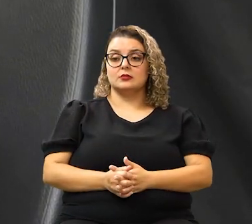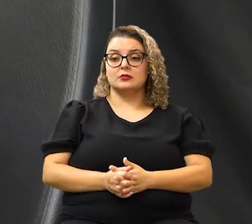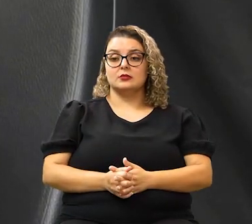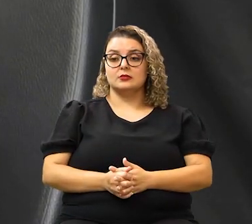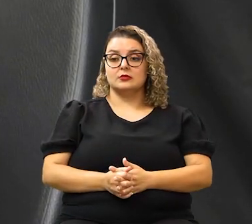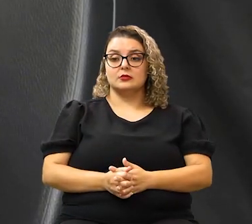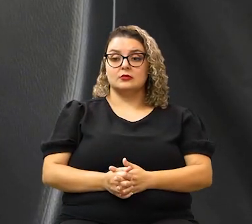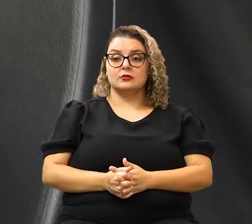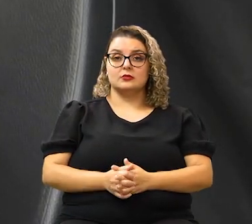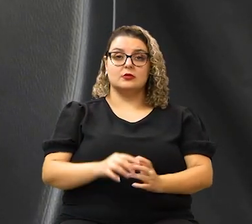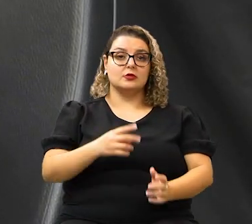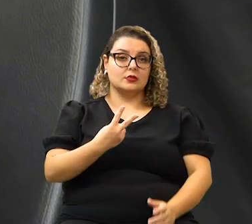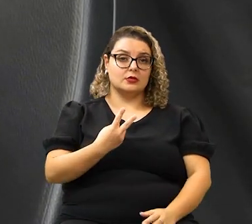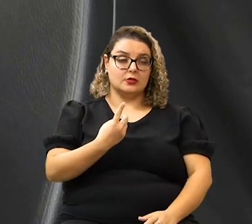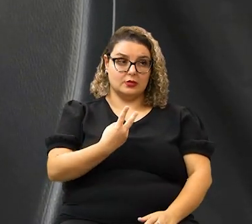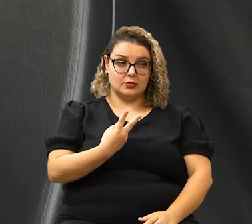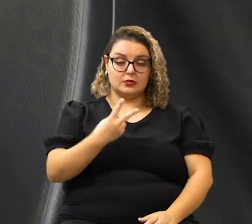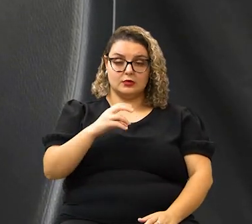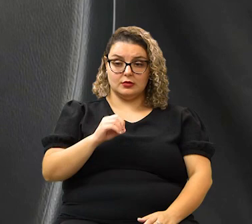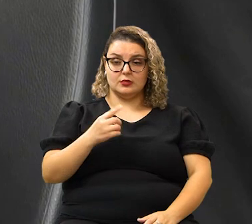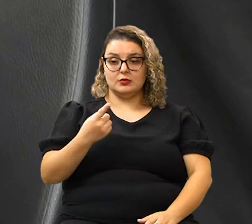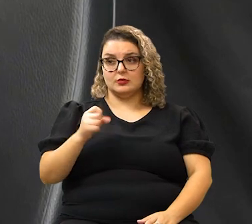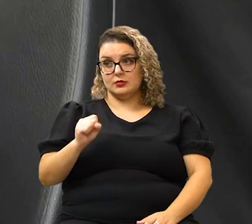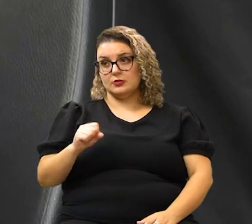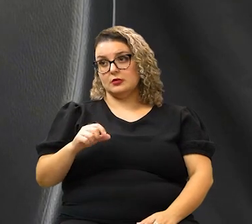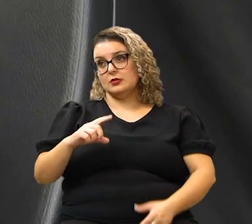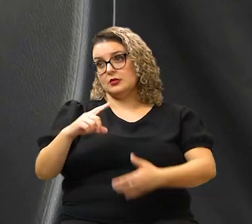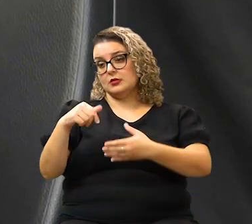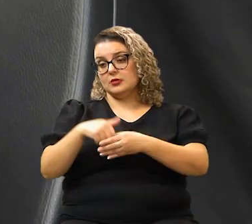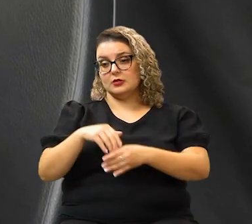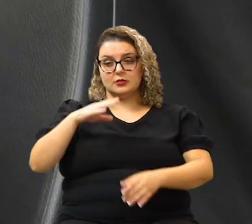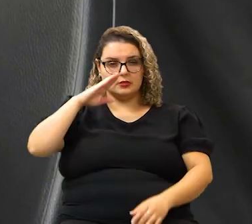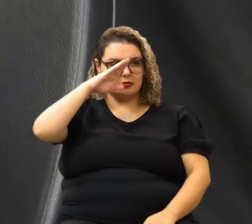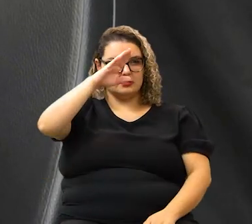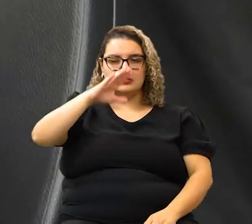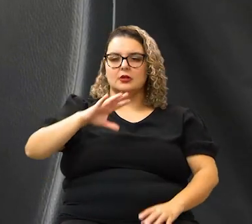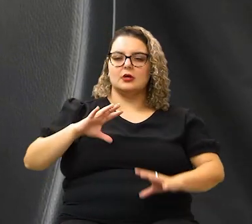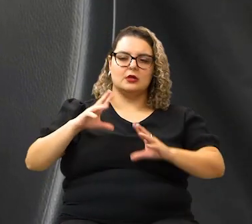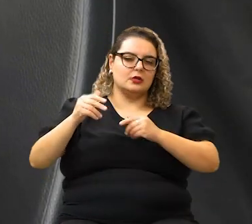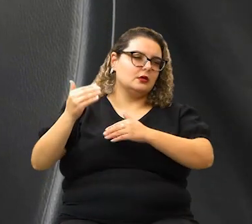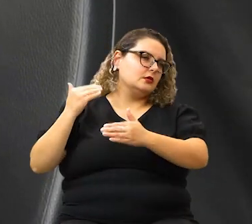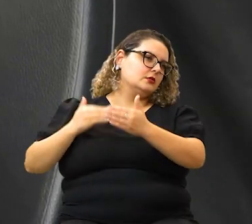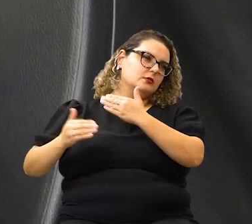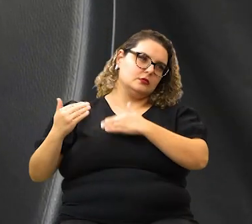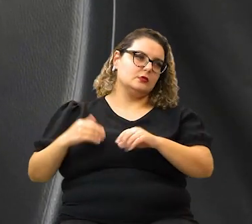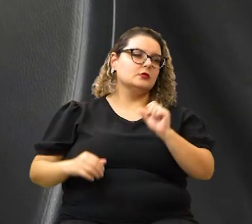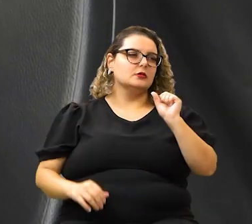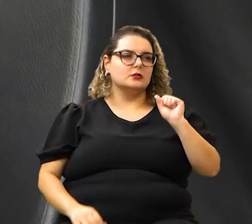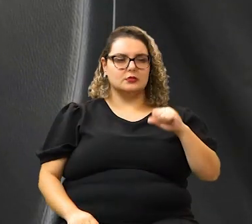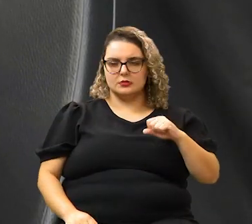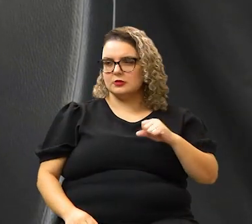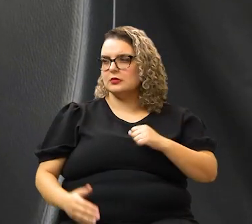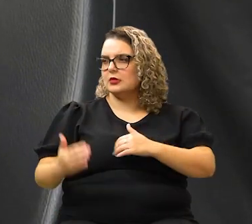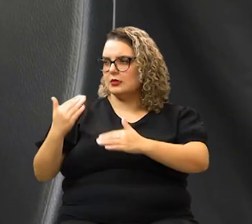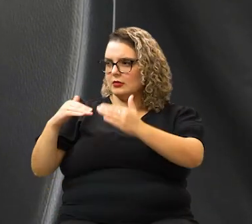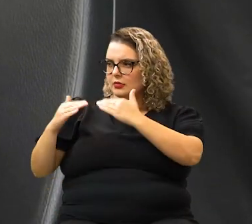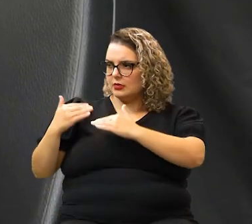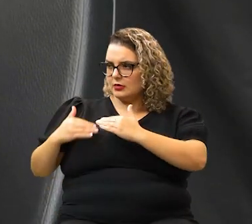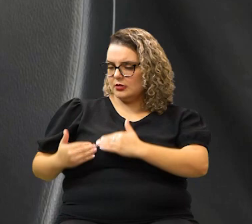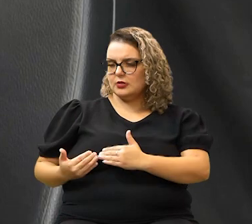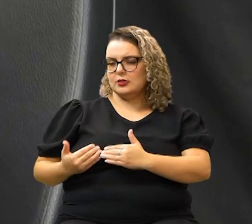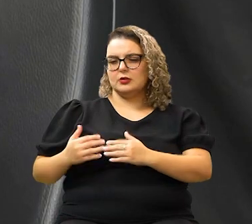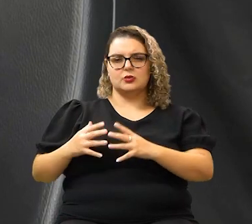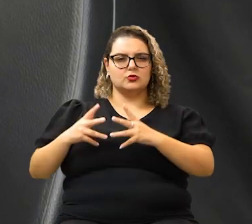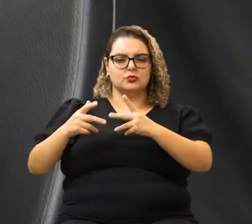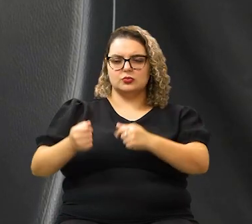né? Sim. E aí tudo retrocede. Retrocede tudo. O Disque 80 quase que para de